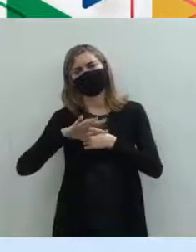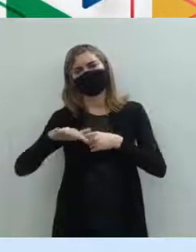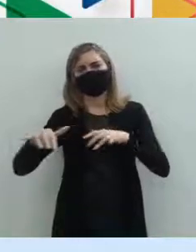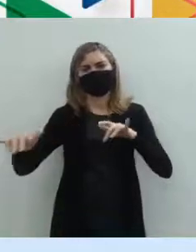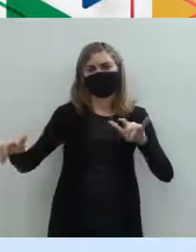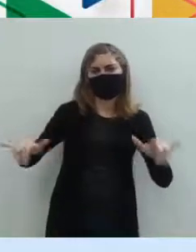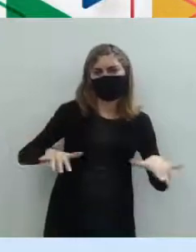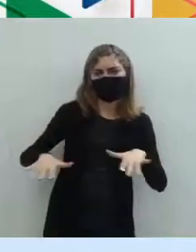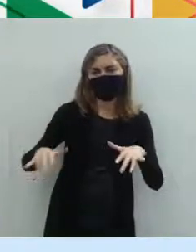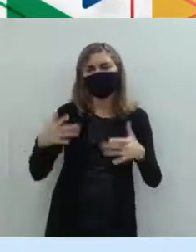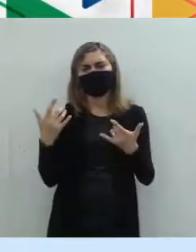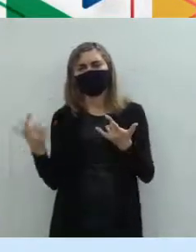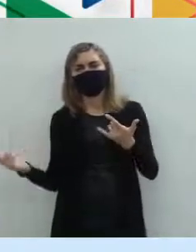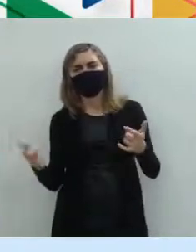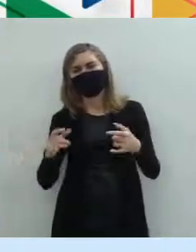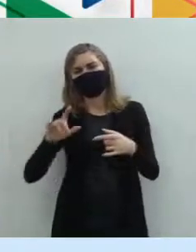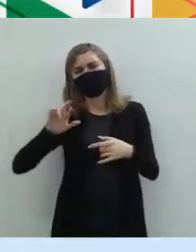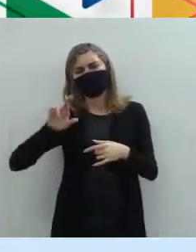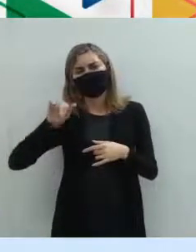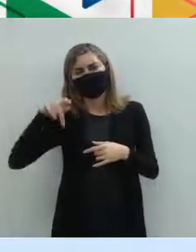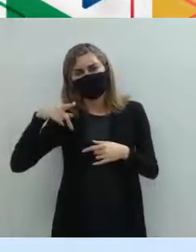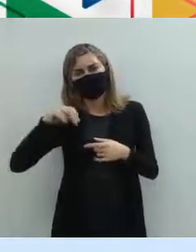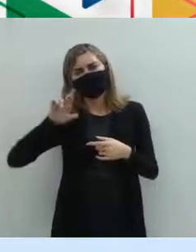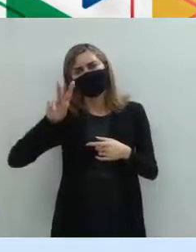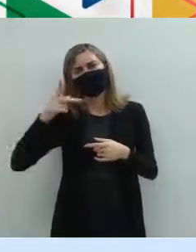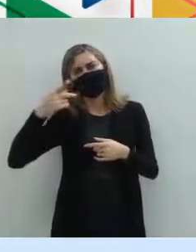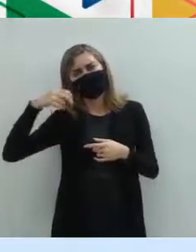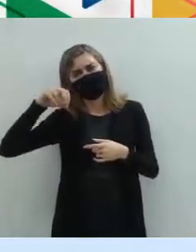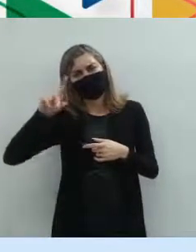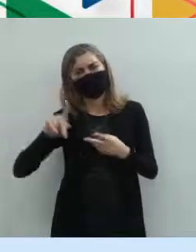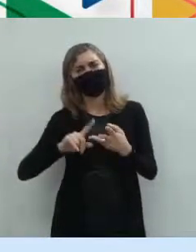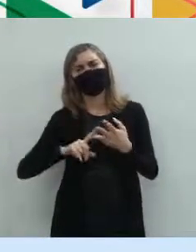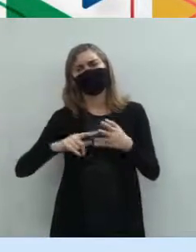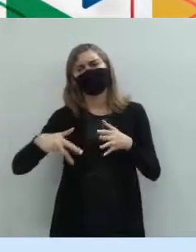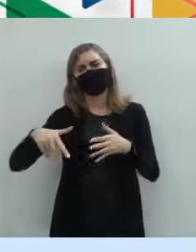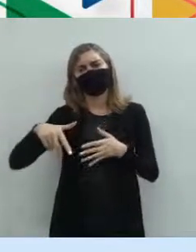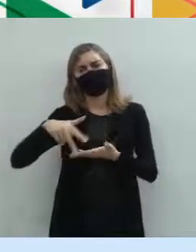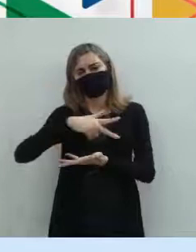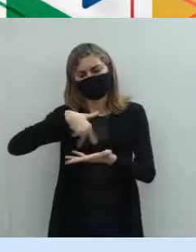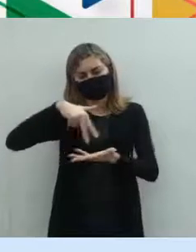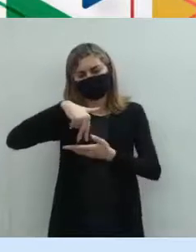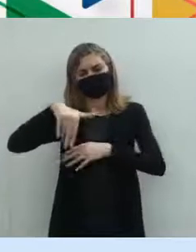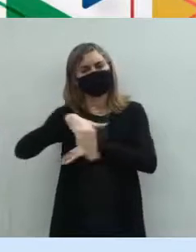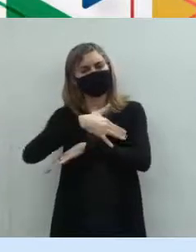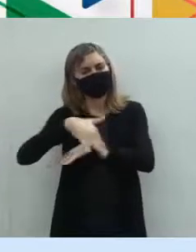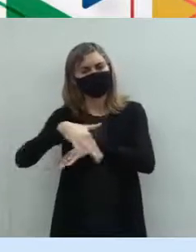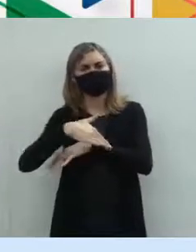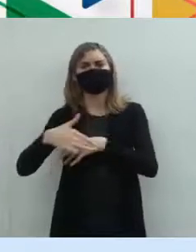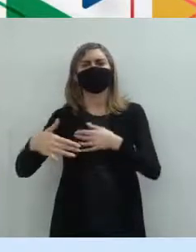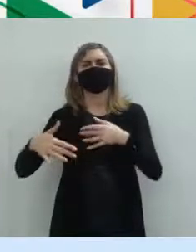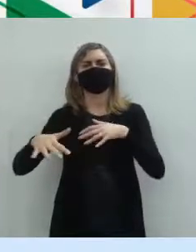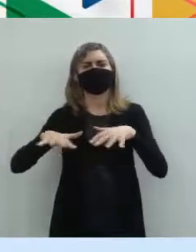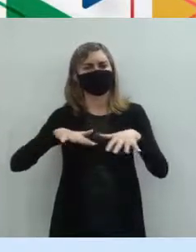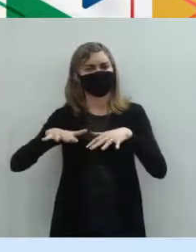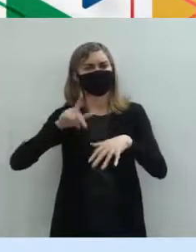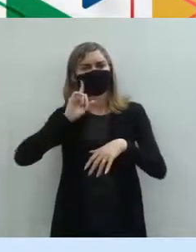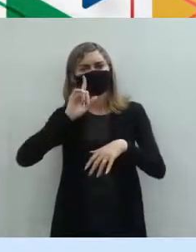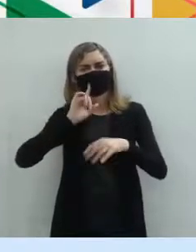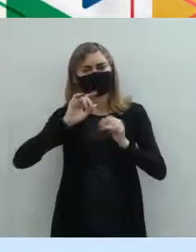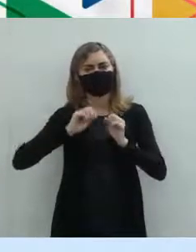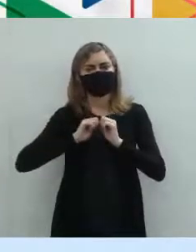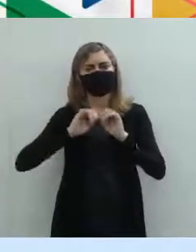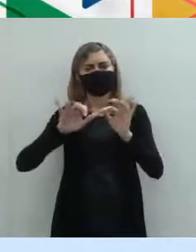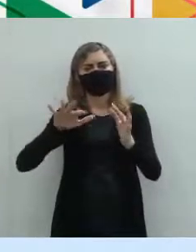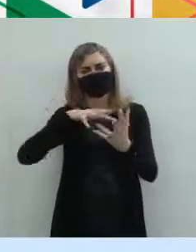hop, né, com o break dance, a dança de rua. Então o movimento acontece lá nos Estados Unidos e espalha para o mundo todo, e a gente vê no mundo todo